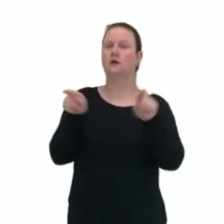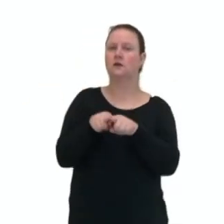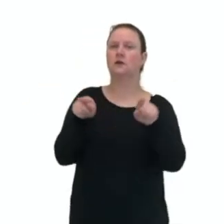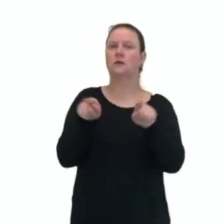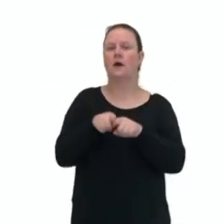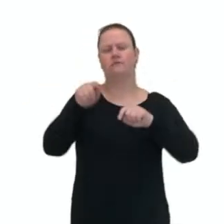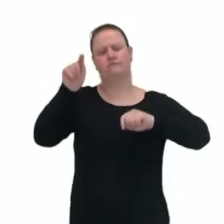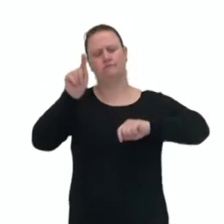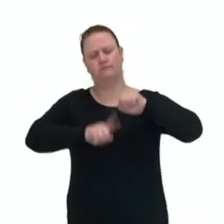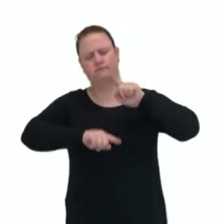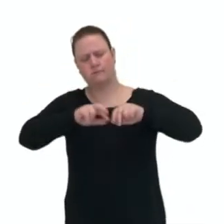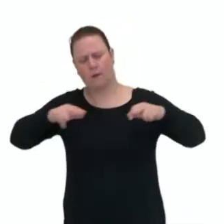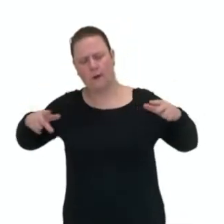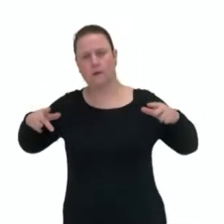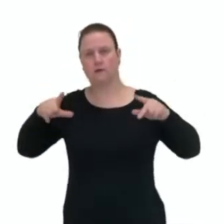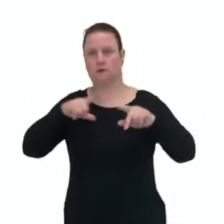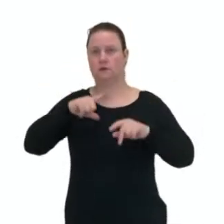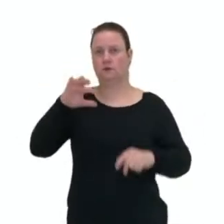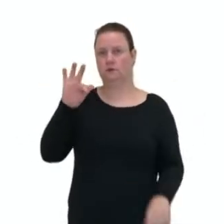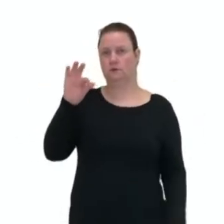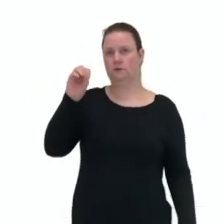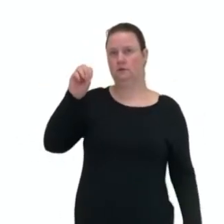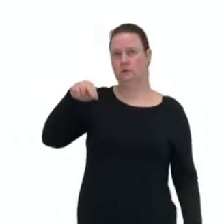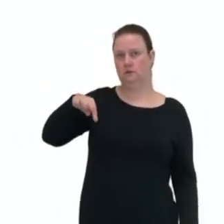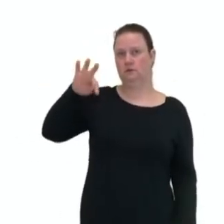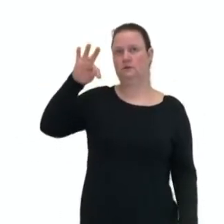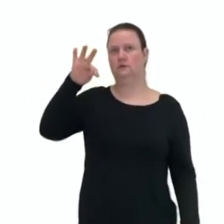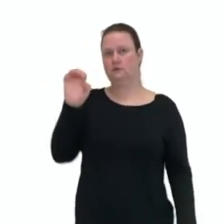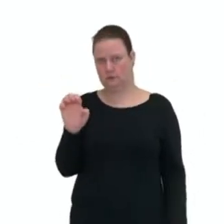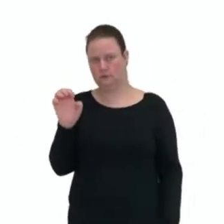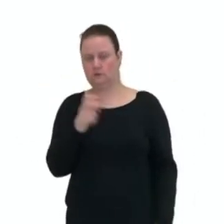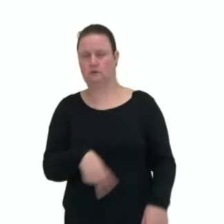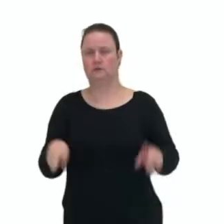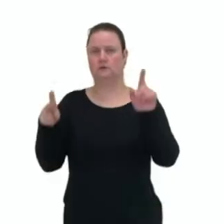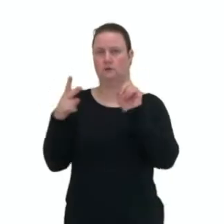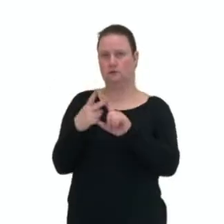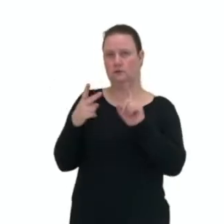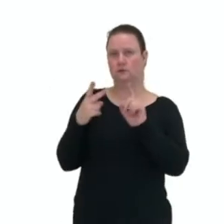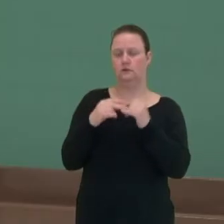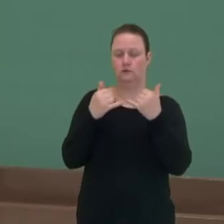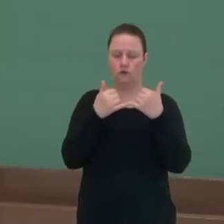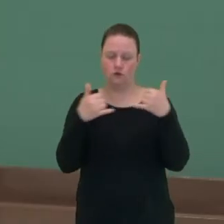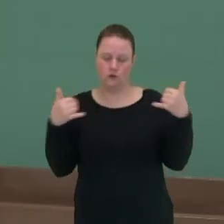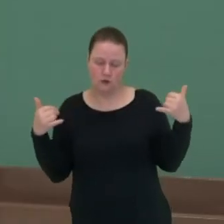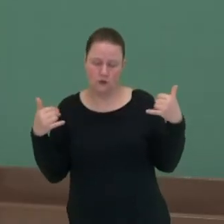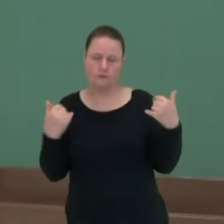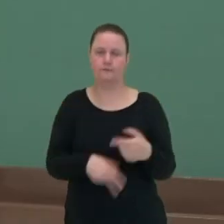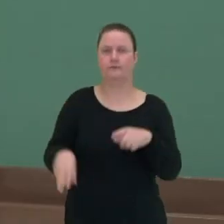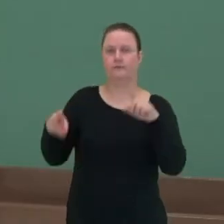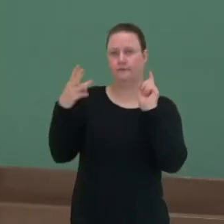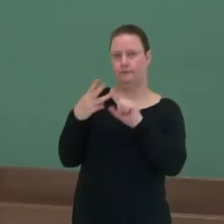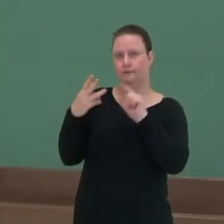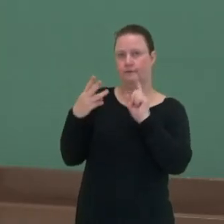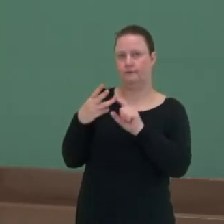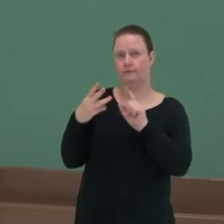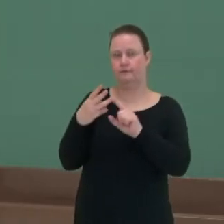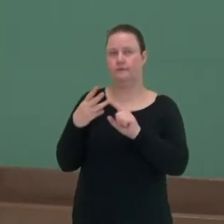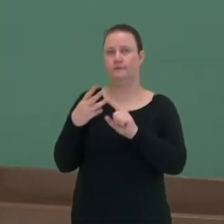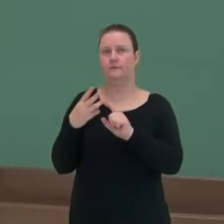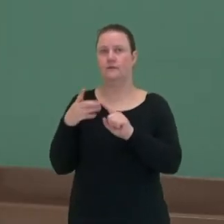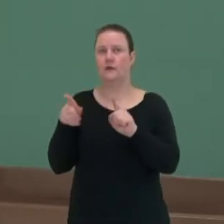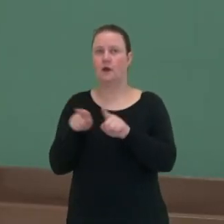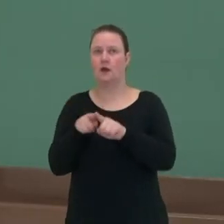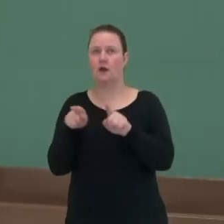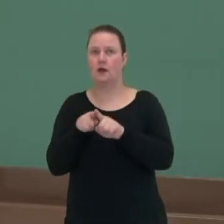vários elementos. A fonte, que é a bateria ou a pilha, nós temos o fio condutor, nós temos ali o dispositivo, que